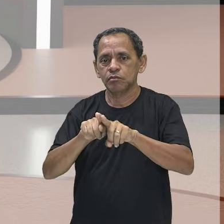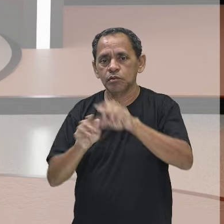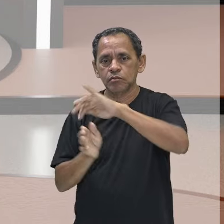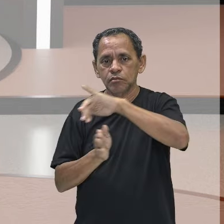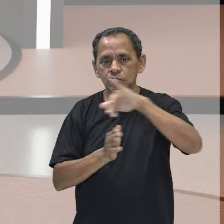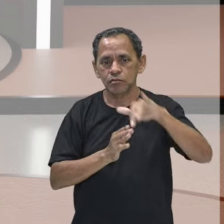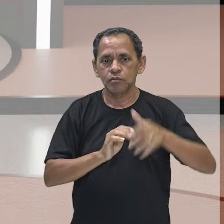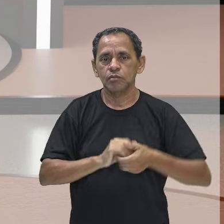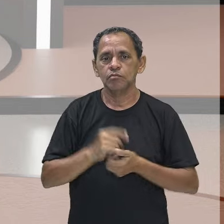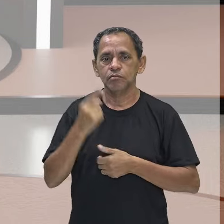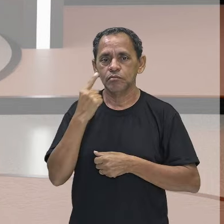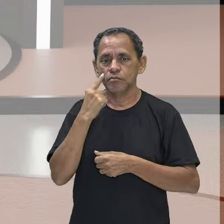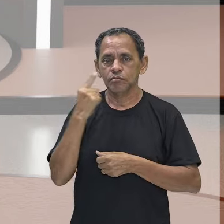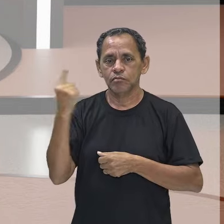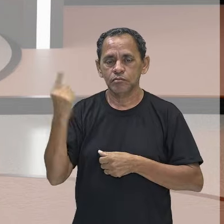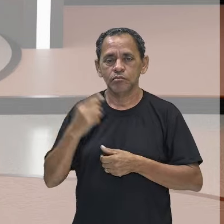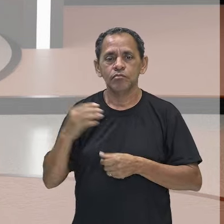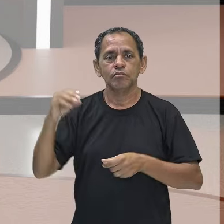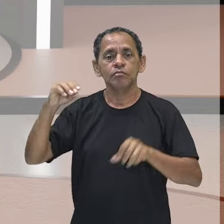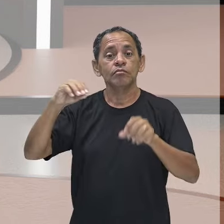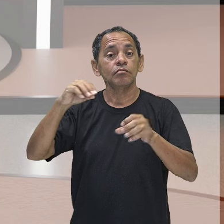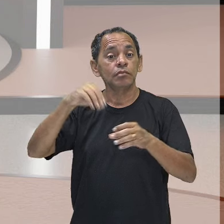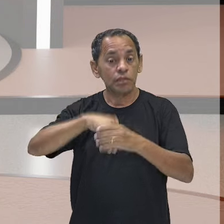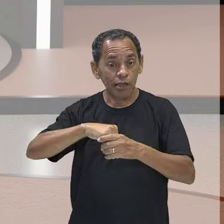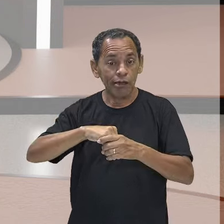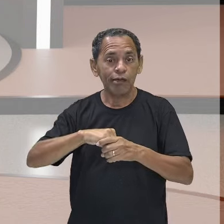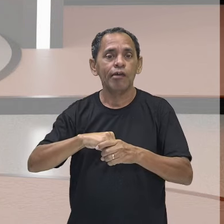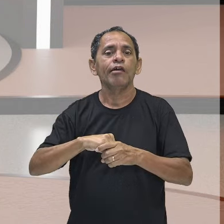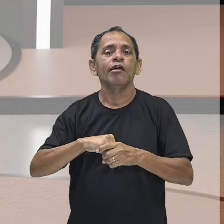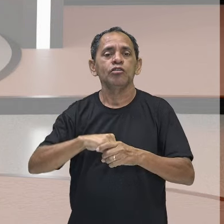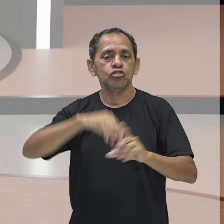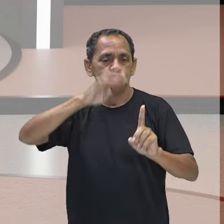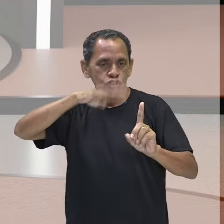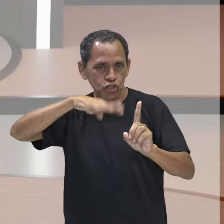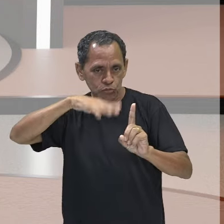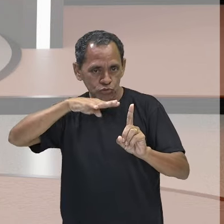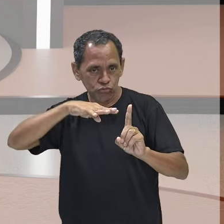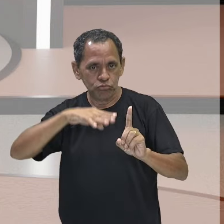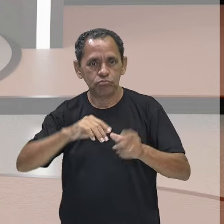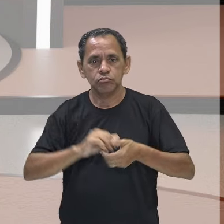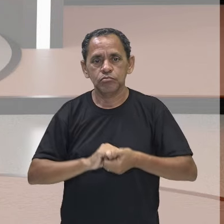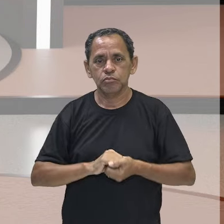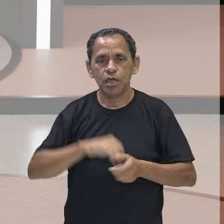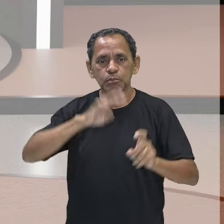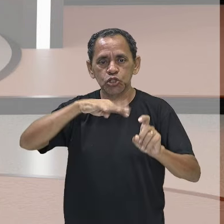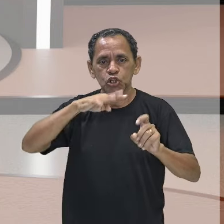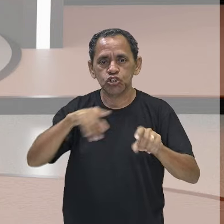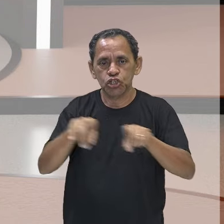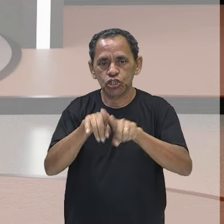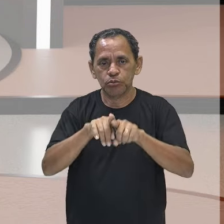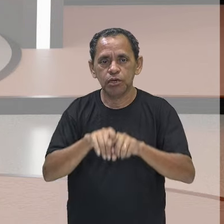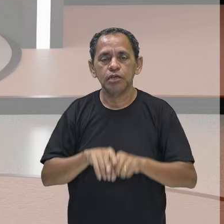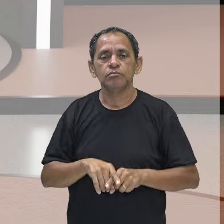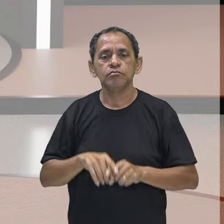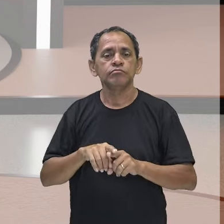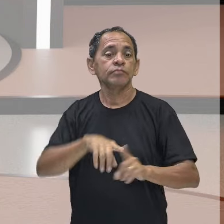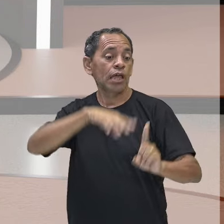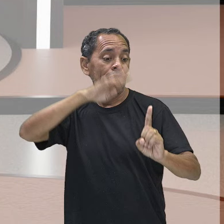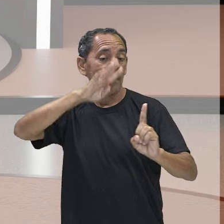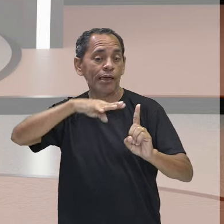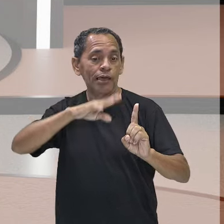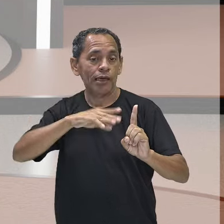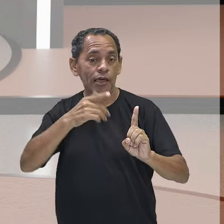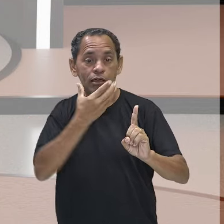cultuados dentro ali da nobreza, dos plebeus romanos, que era justamente o Baco, tá, gente? O Baco que tinha